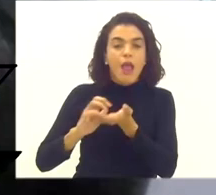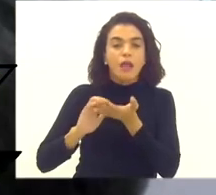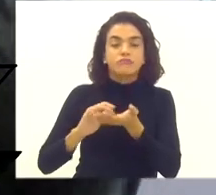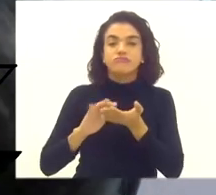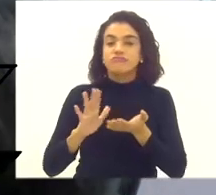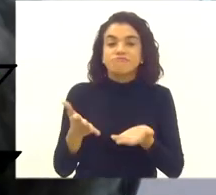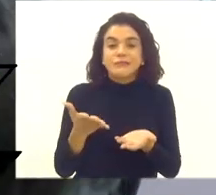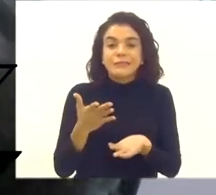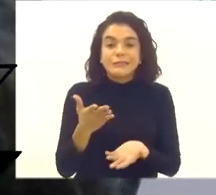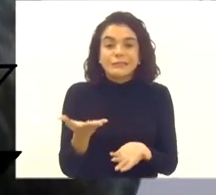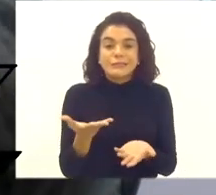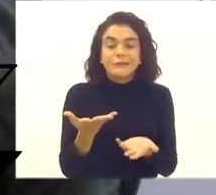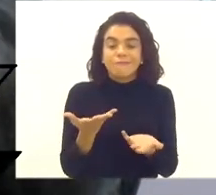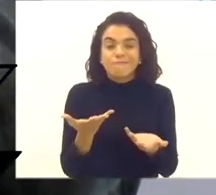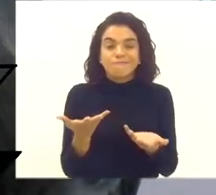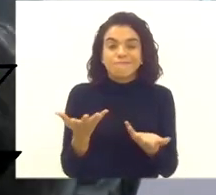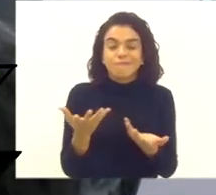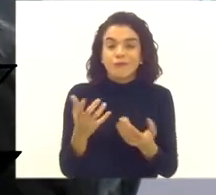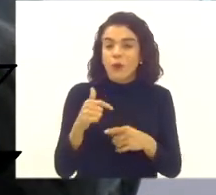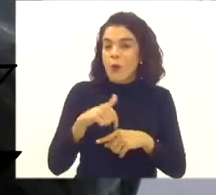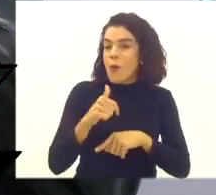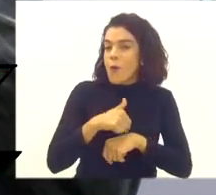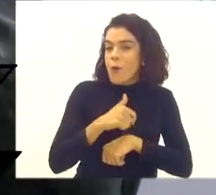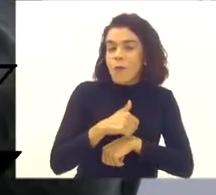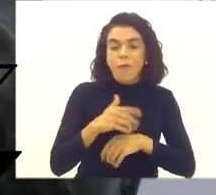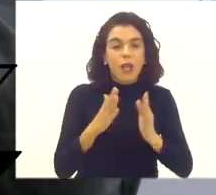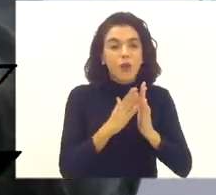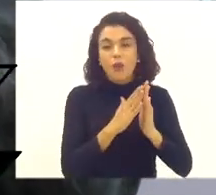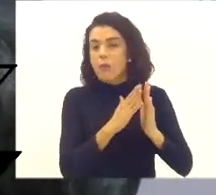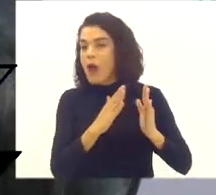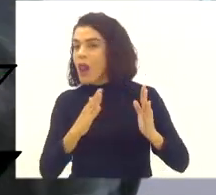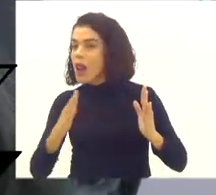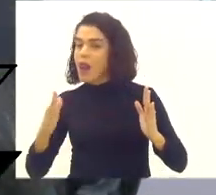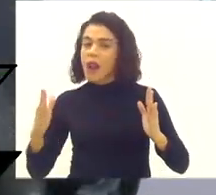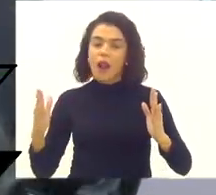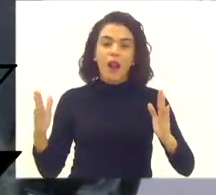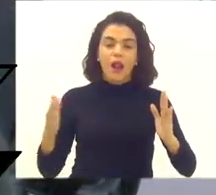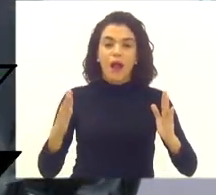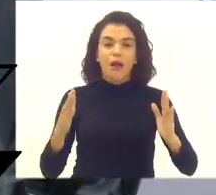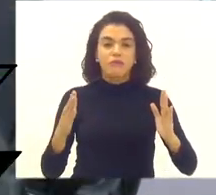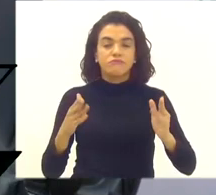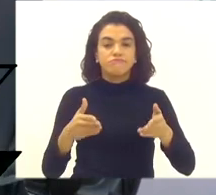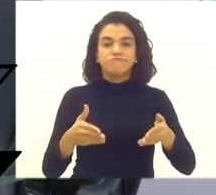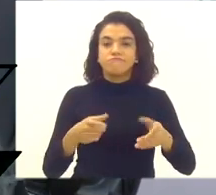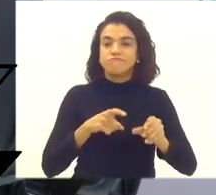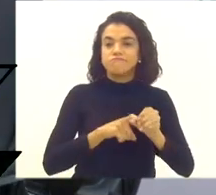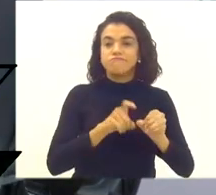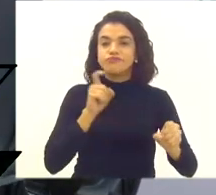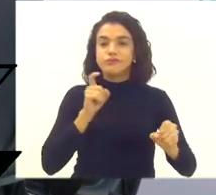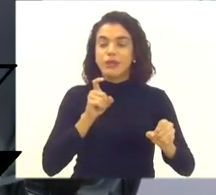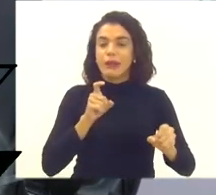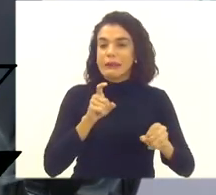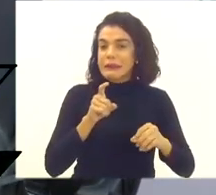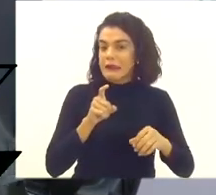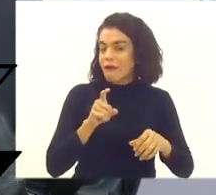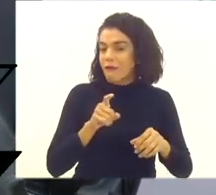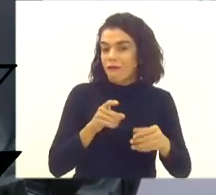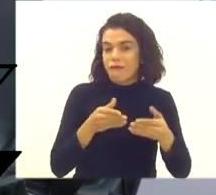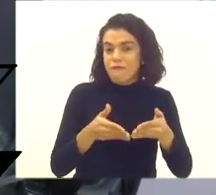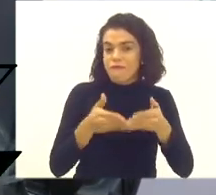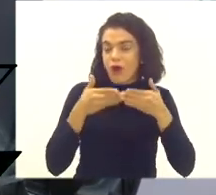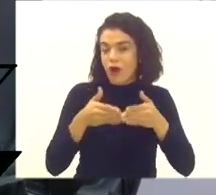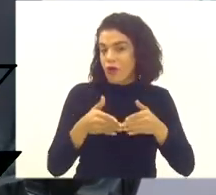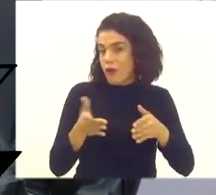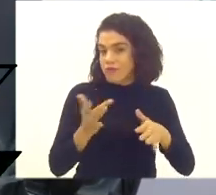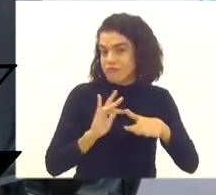até então com isso você fica um período muito longo de fora do ar que causa um dano e a recuperação